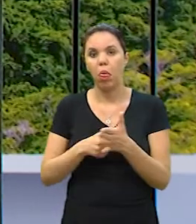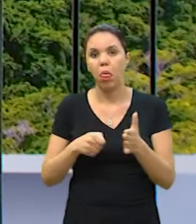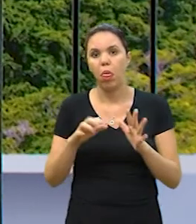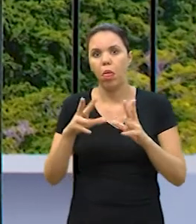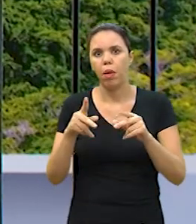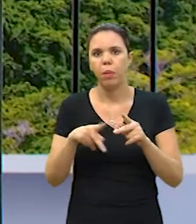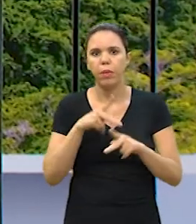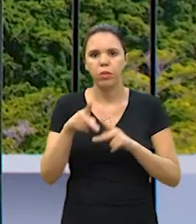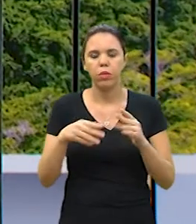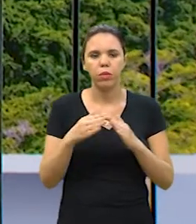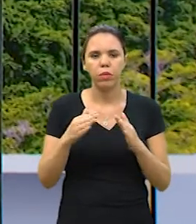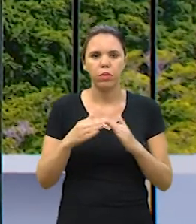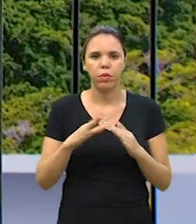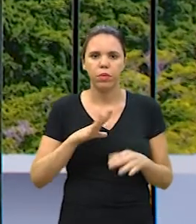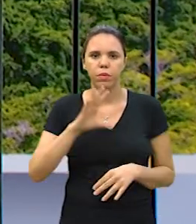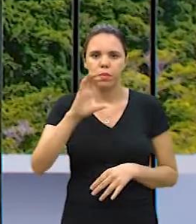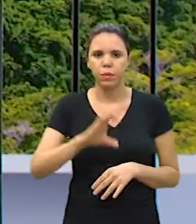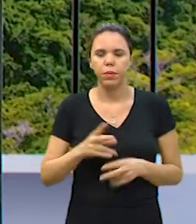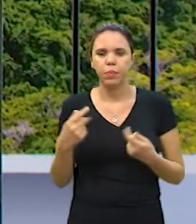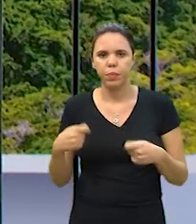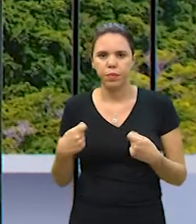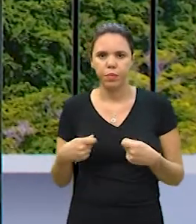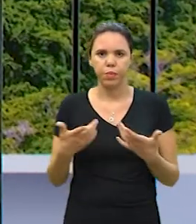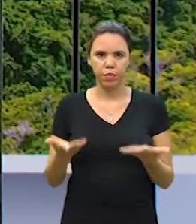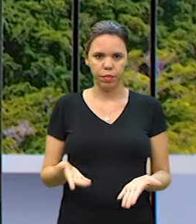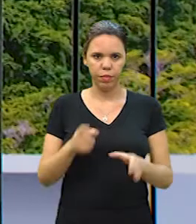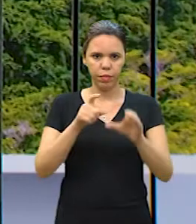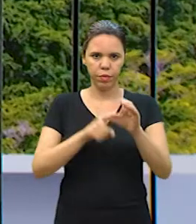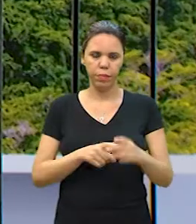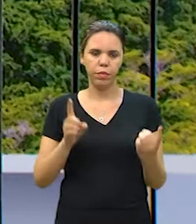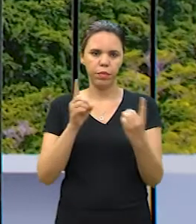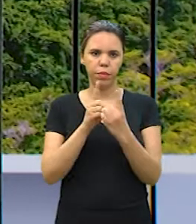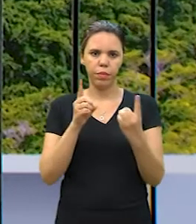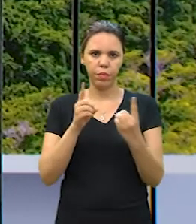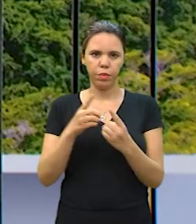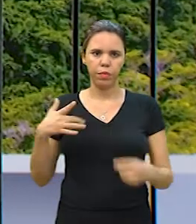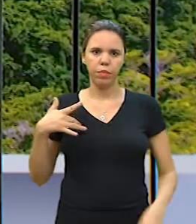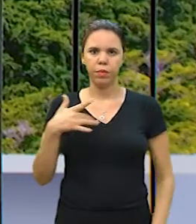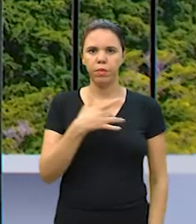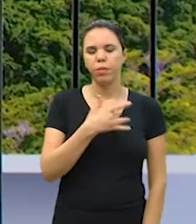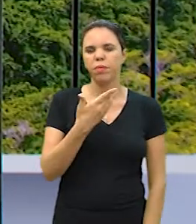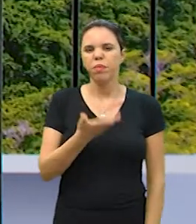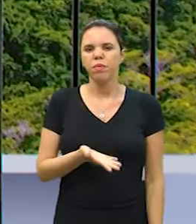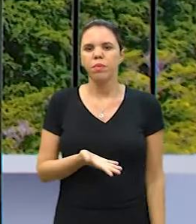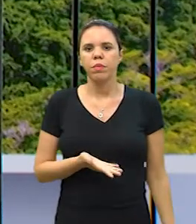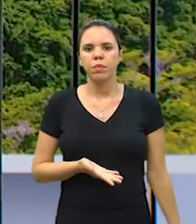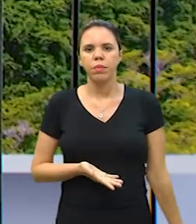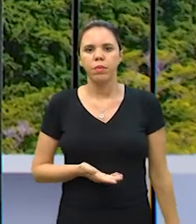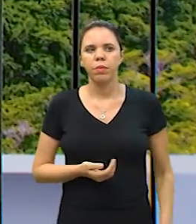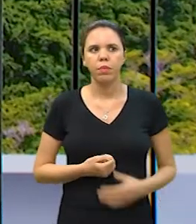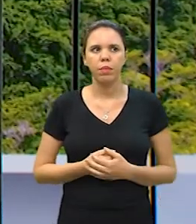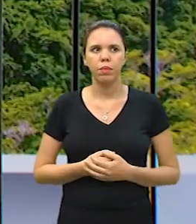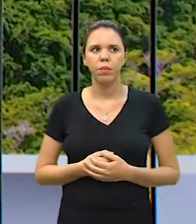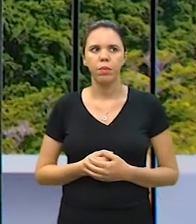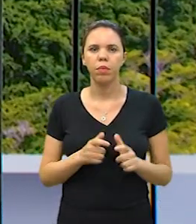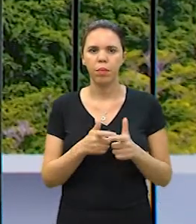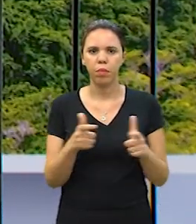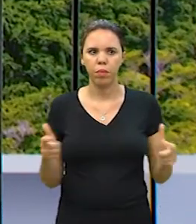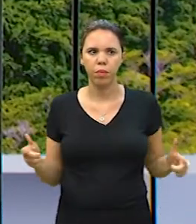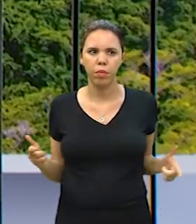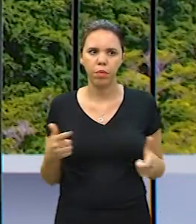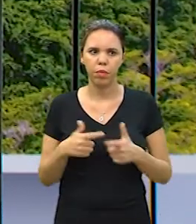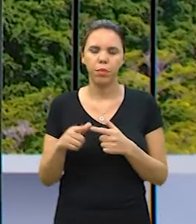Todo morador, cidadão que já precisou de um atendimento de saúde, ainda mais com esse grau